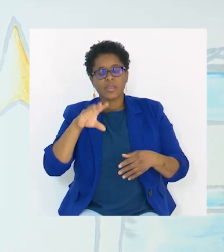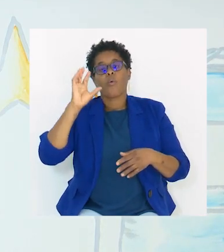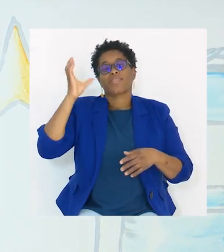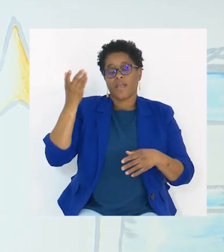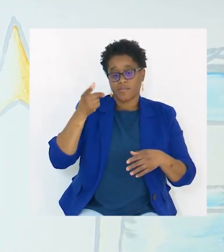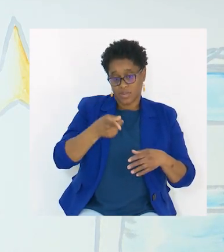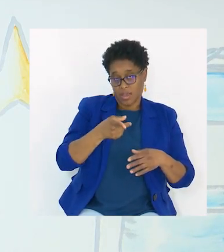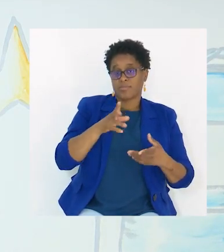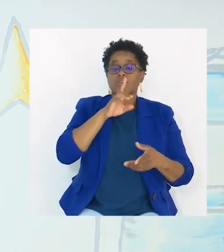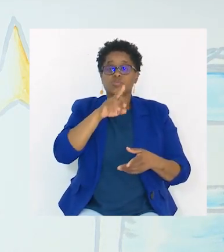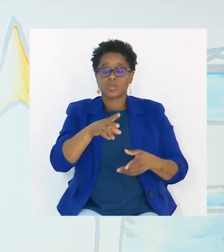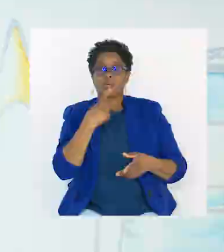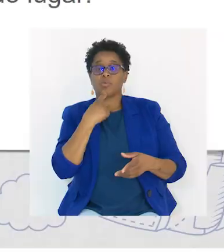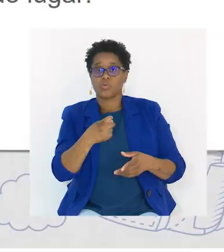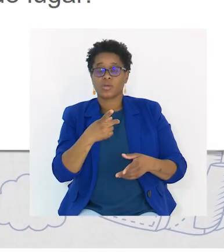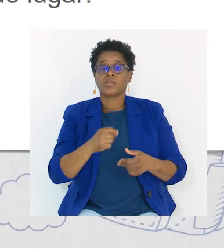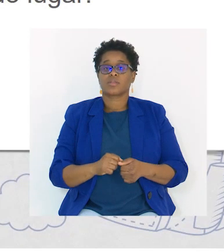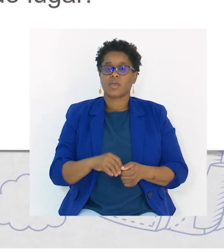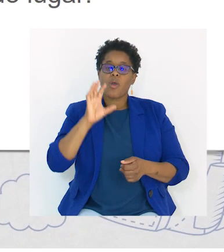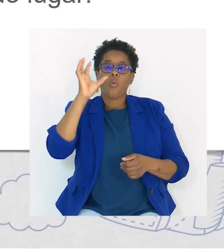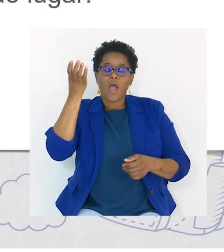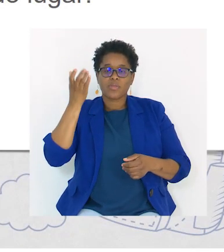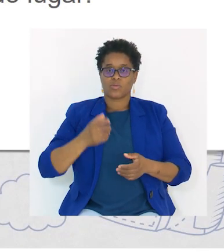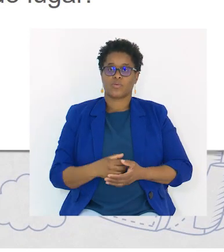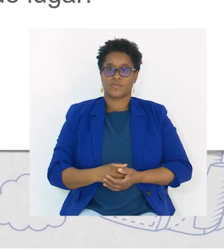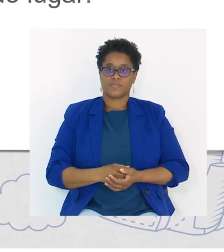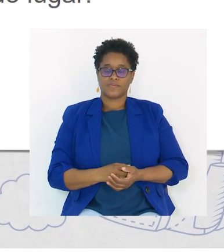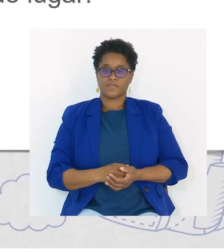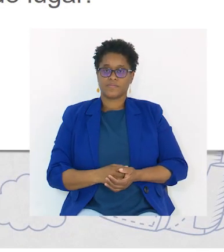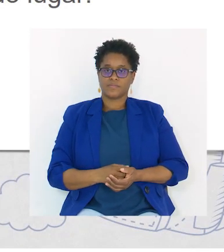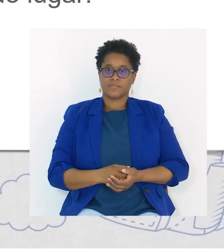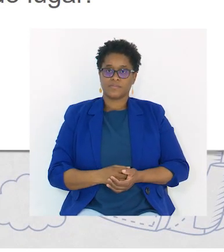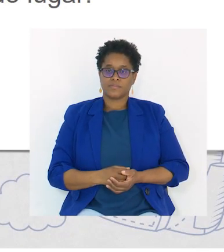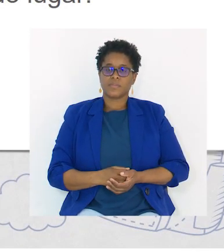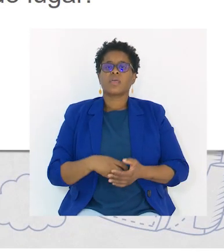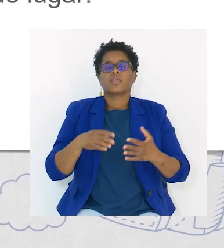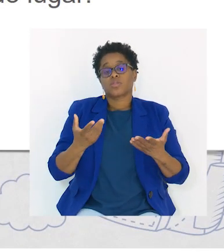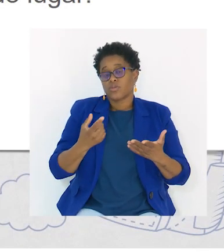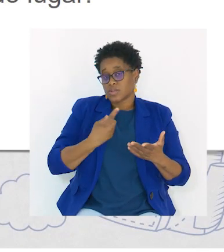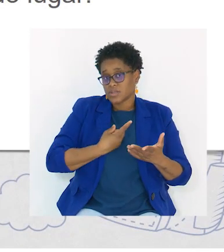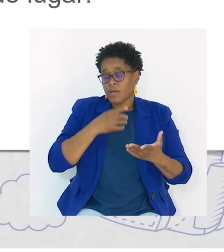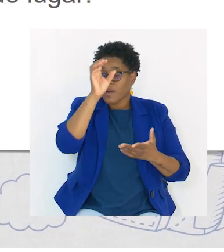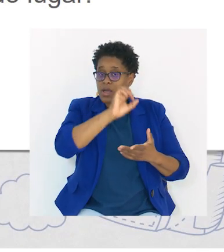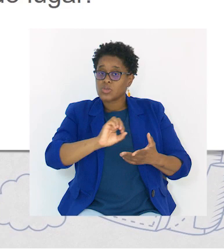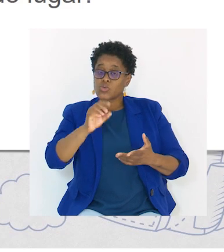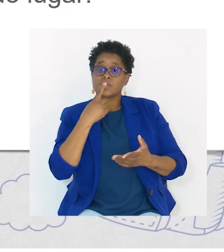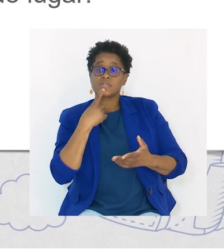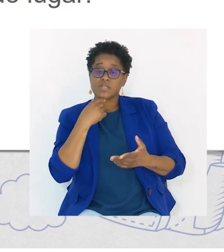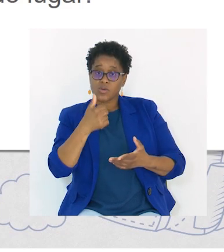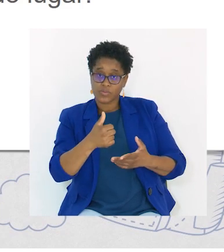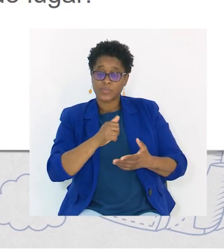responder a pergunta, quando? Ok? Então, sendo para sua